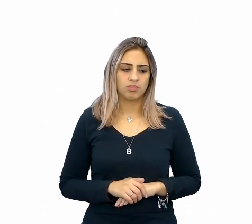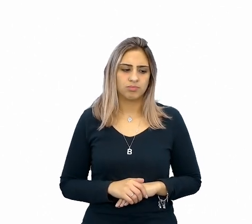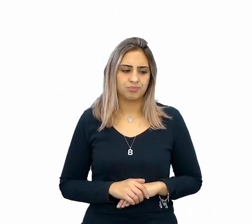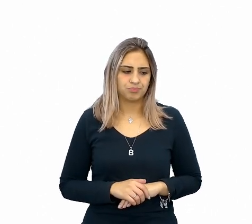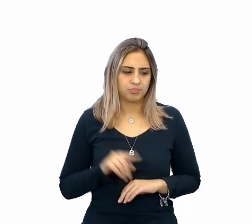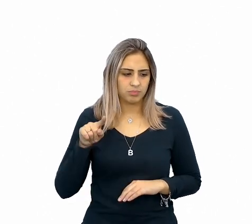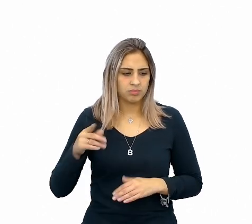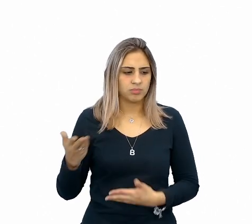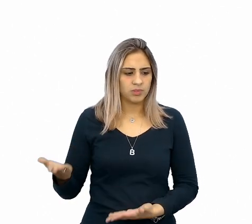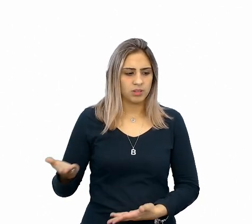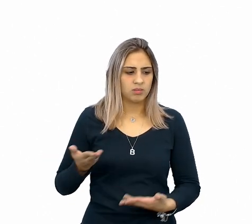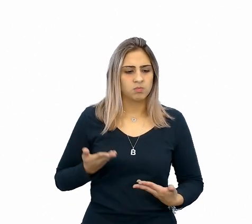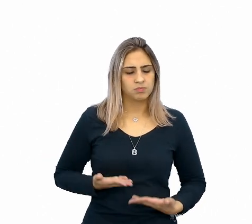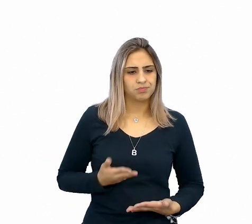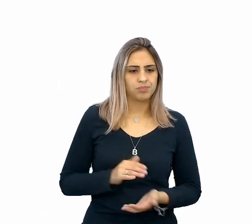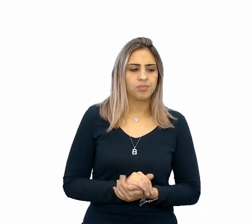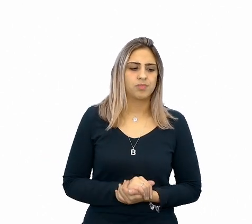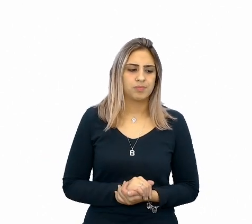ele traz, né,